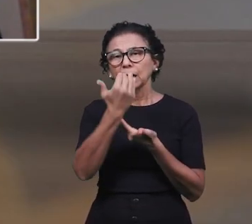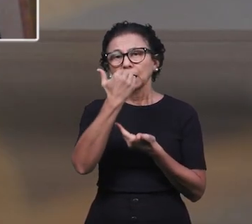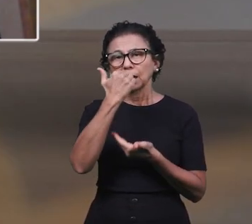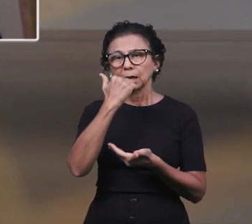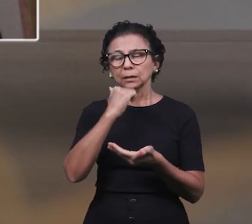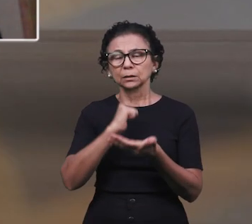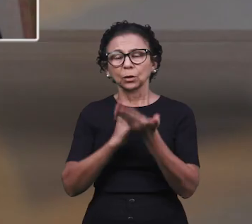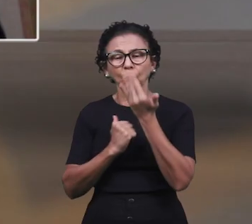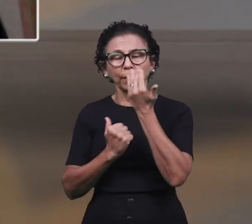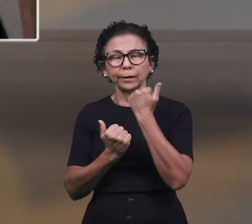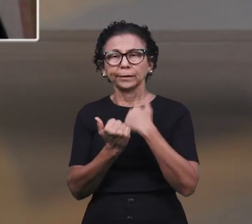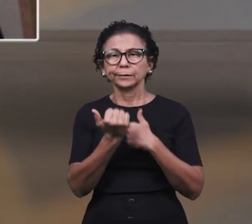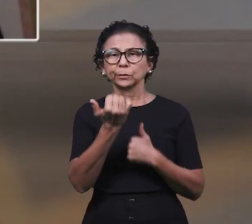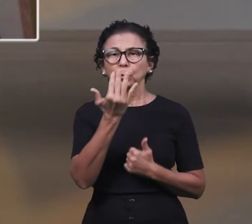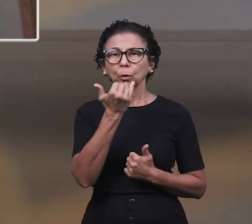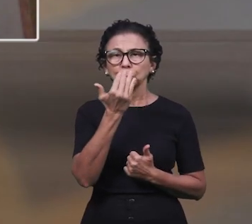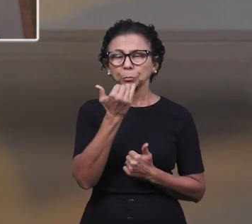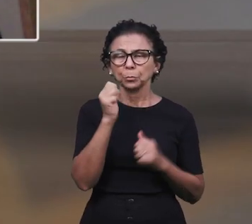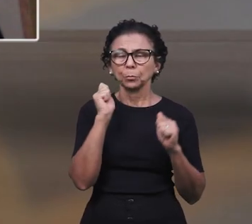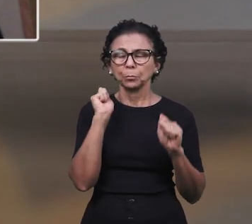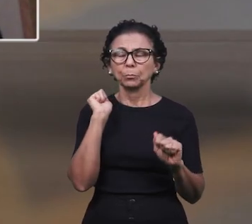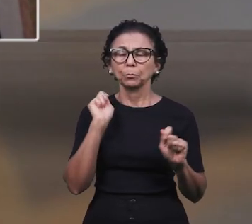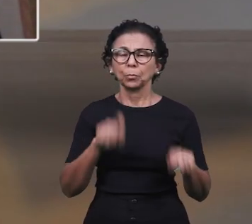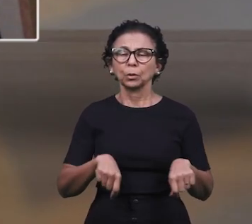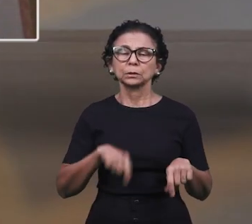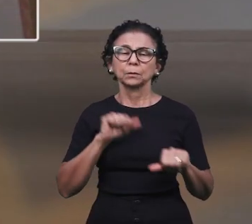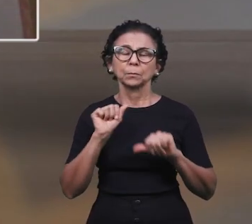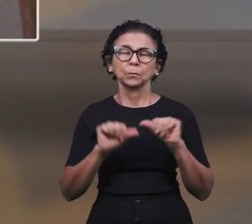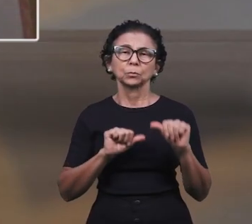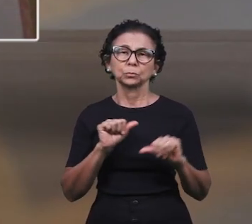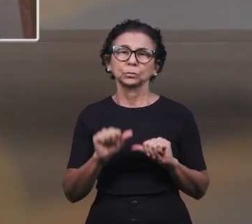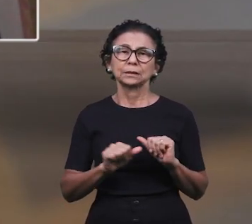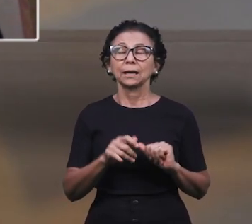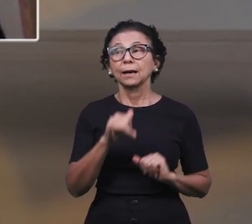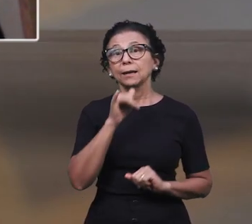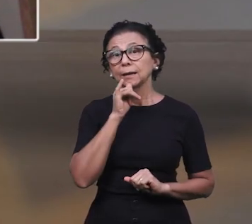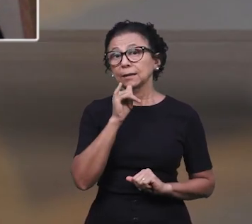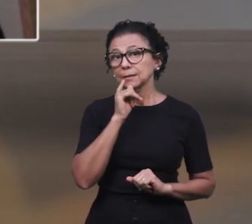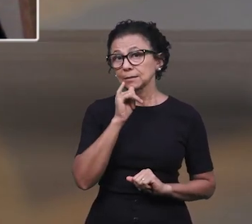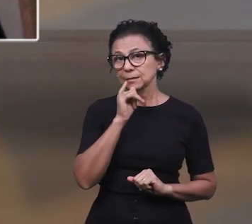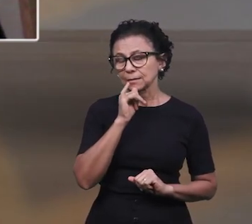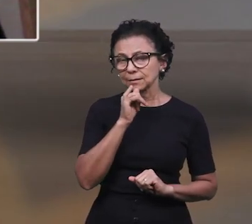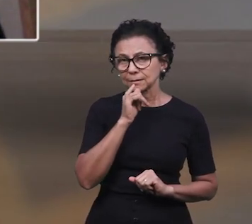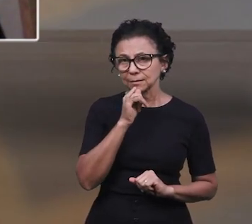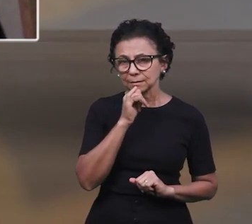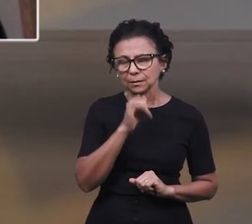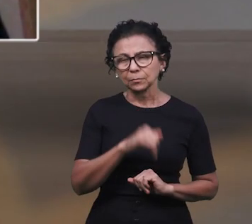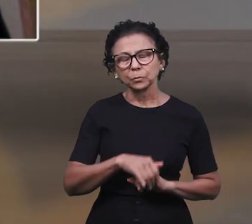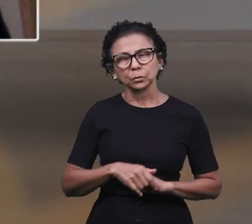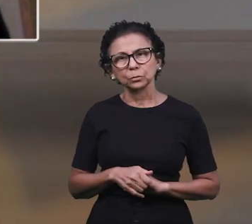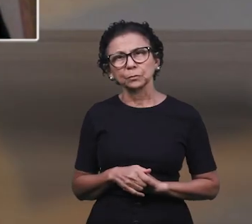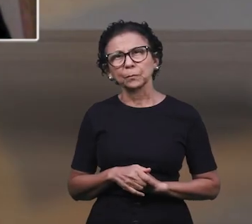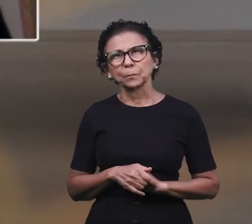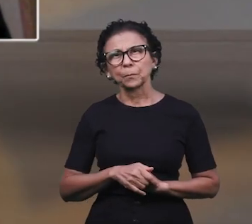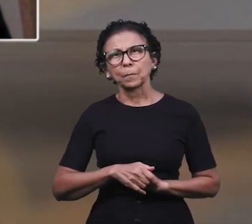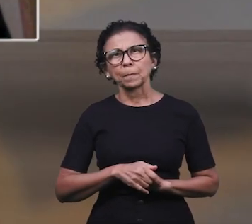que entram, que podem provocar alguma alteração. O exemplo que nós temos